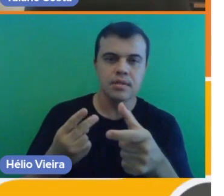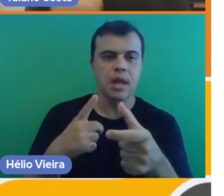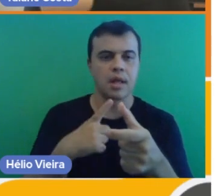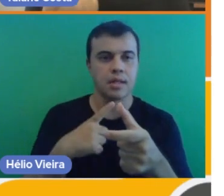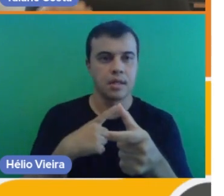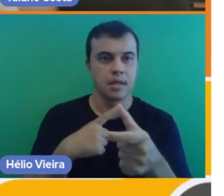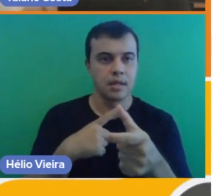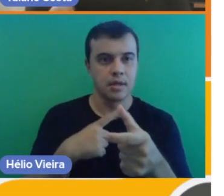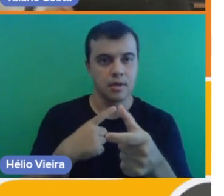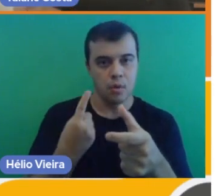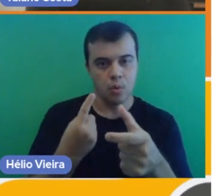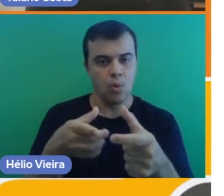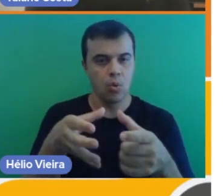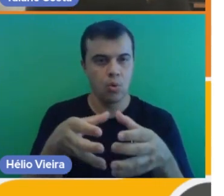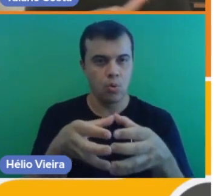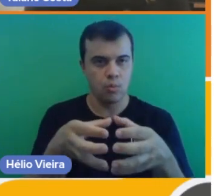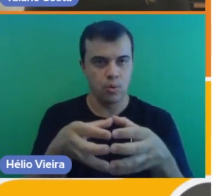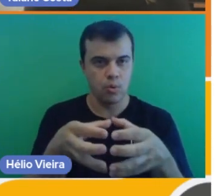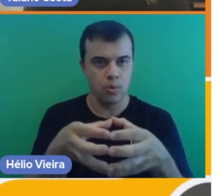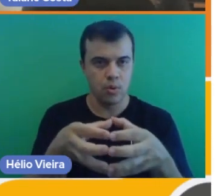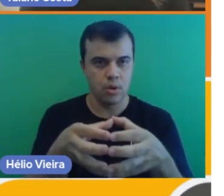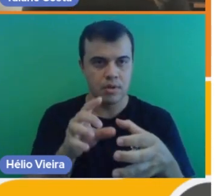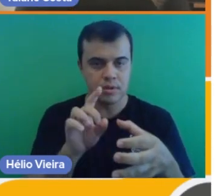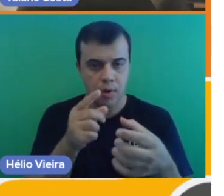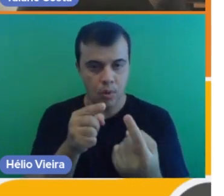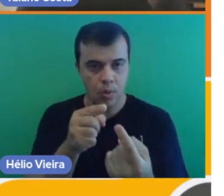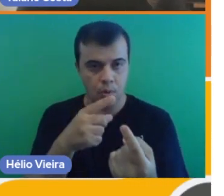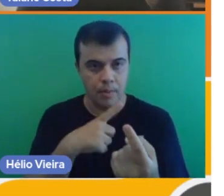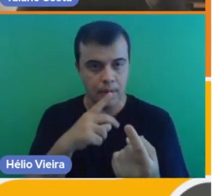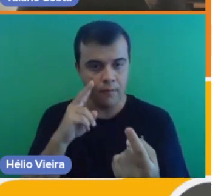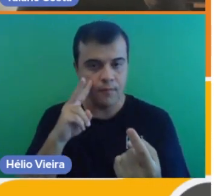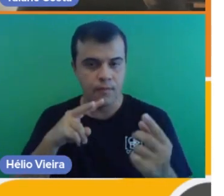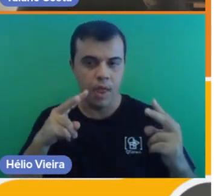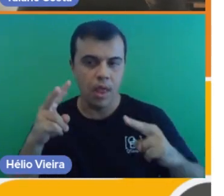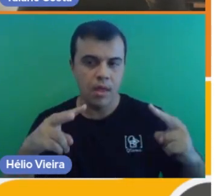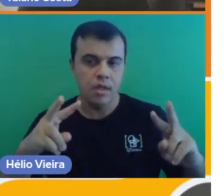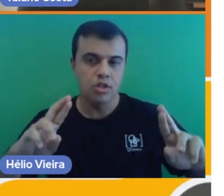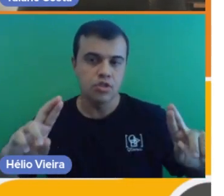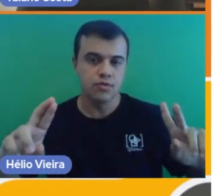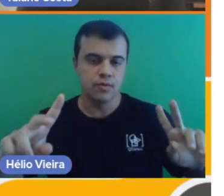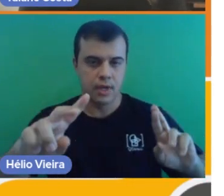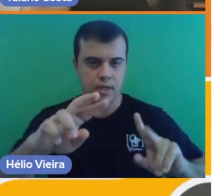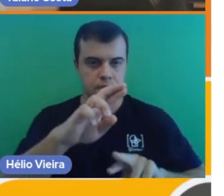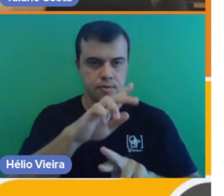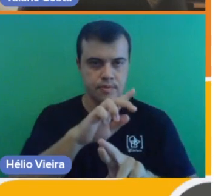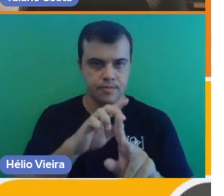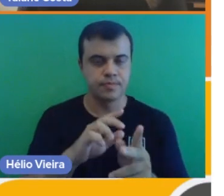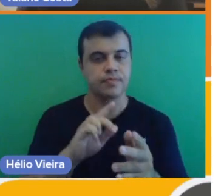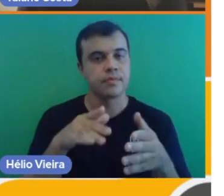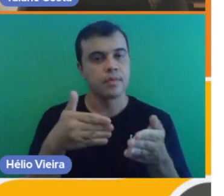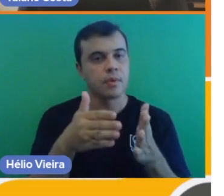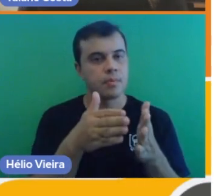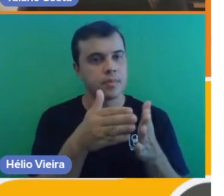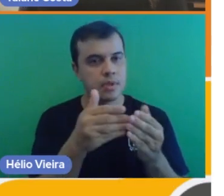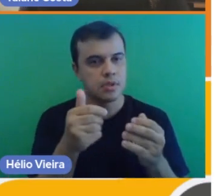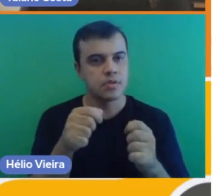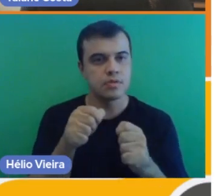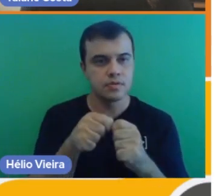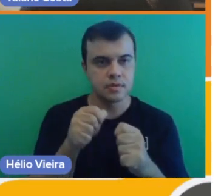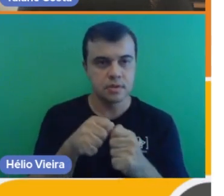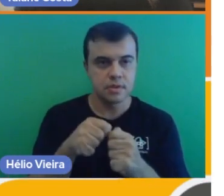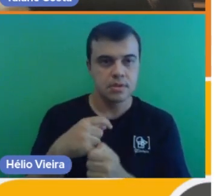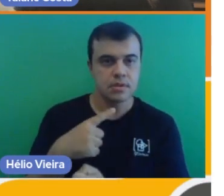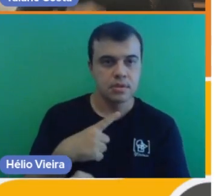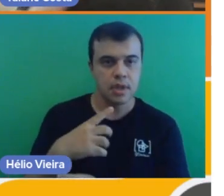aluno de um grupo vai desenhar o mesmo objeto, mas de pontos de vista diferentes. Então, pedir para eles aplicarem